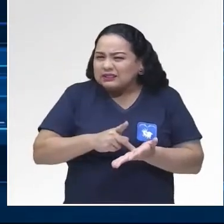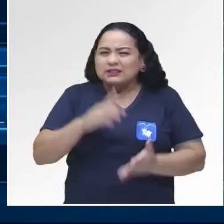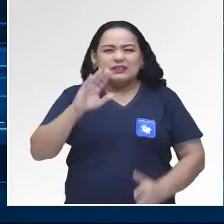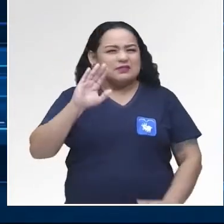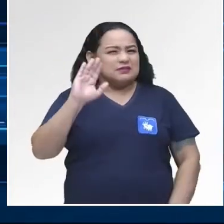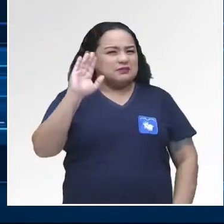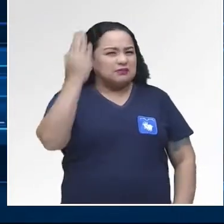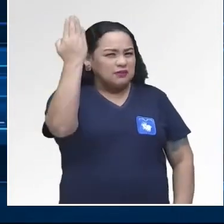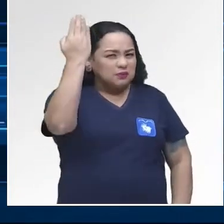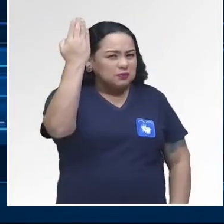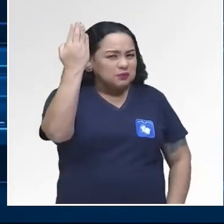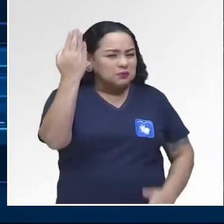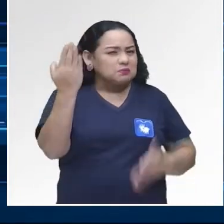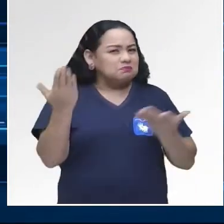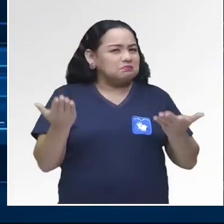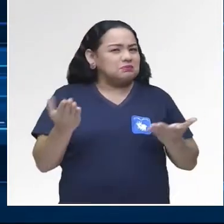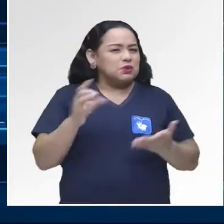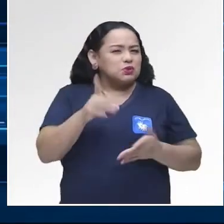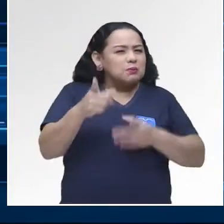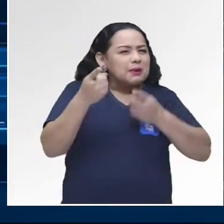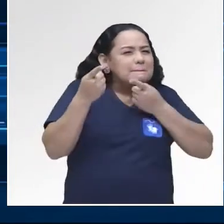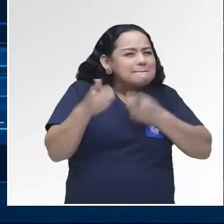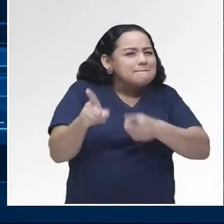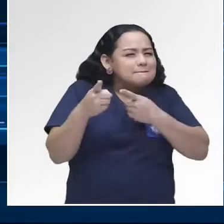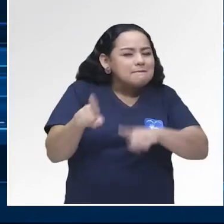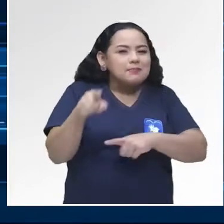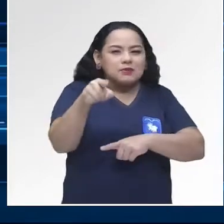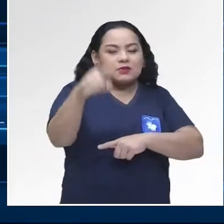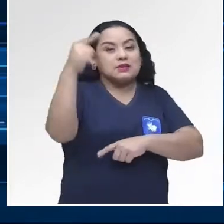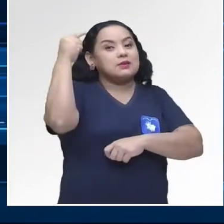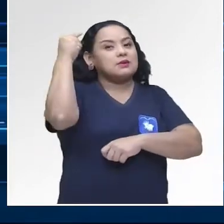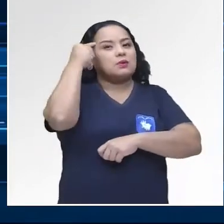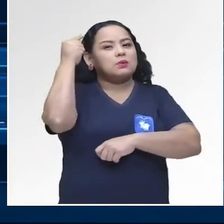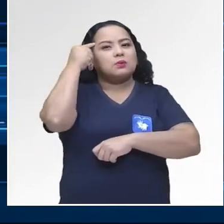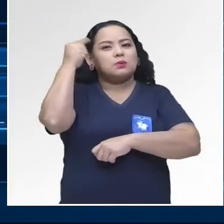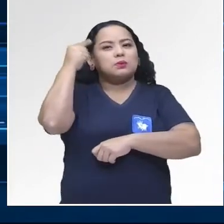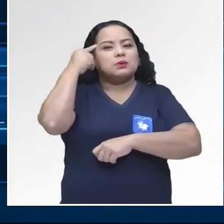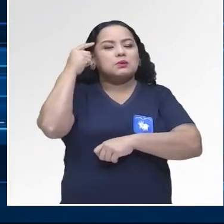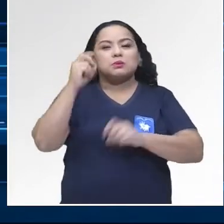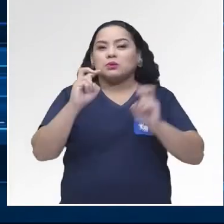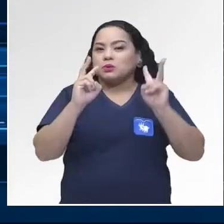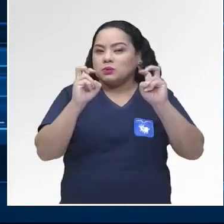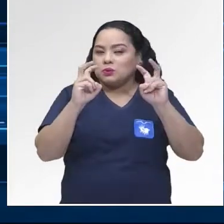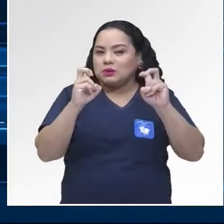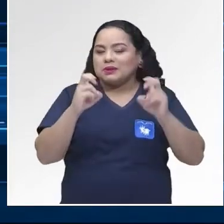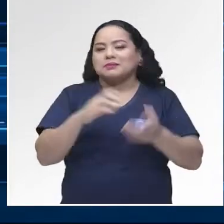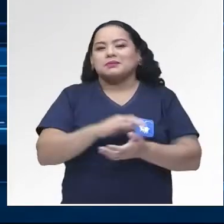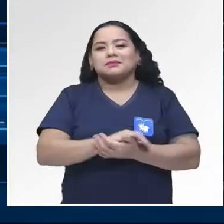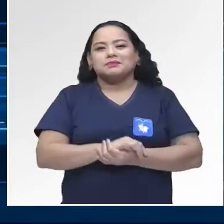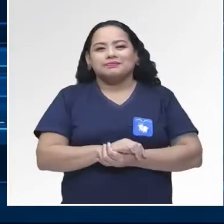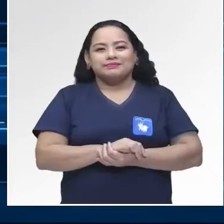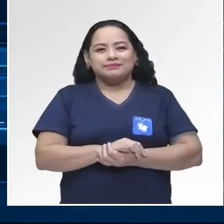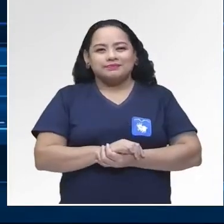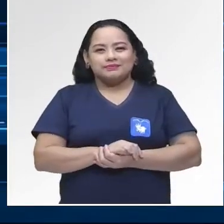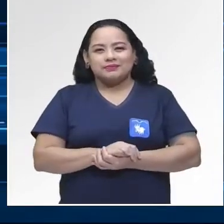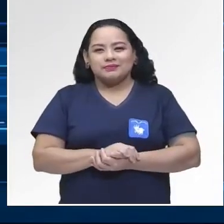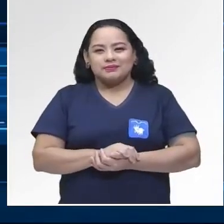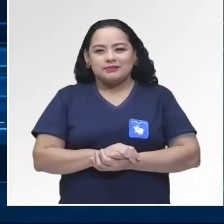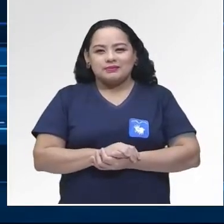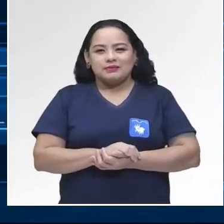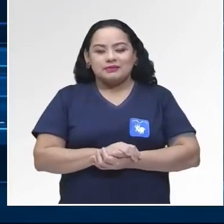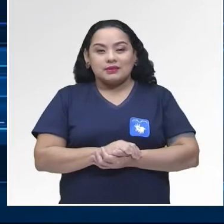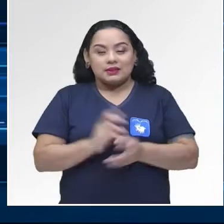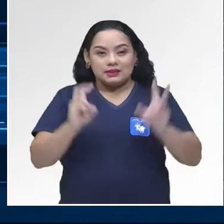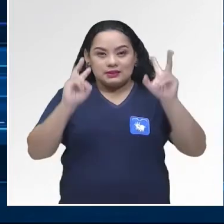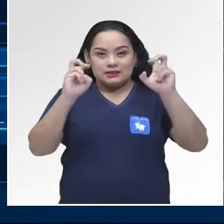Então, é só para instigar um pouco o nosso pensamento a respeito do tema. E esse